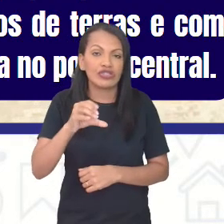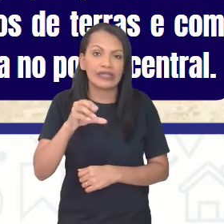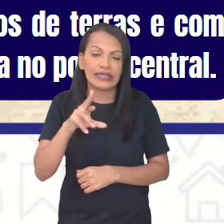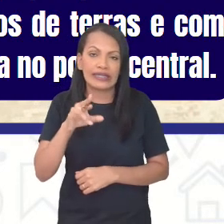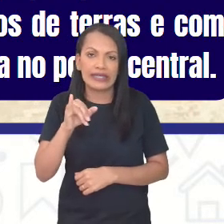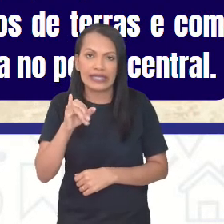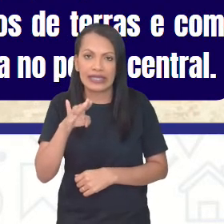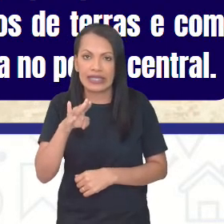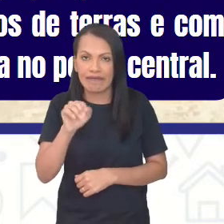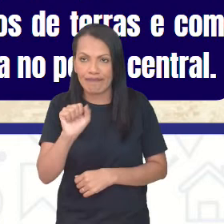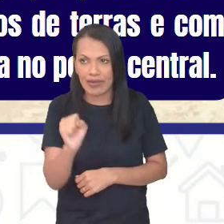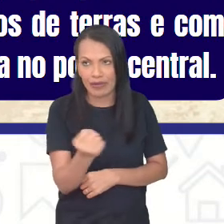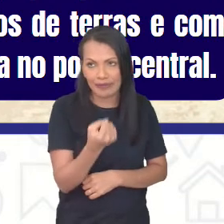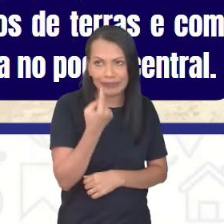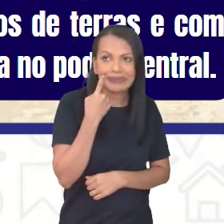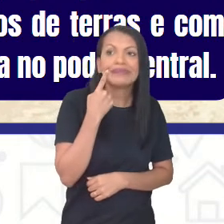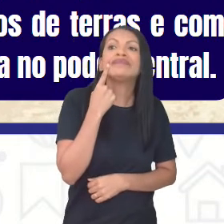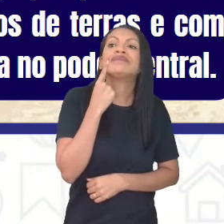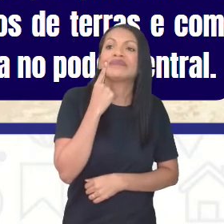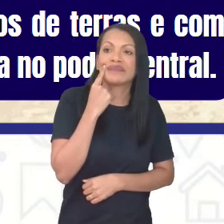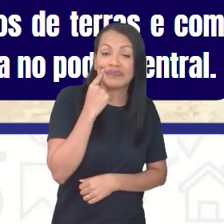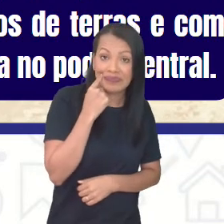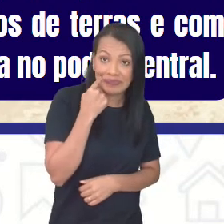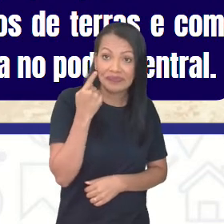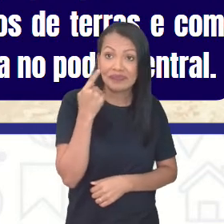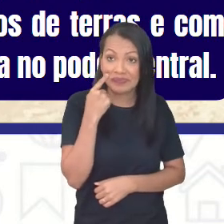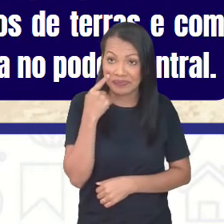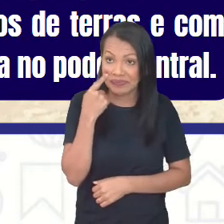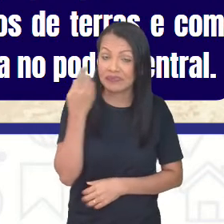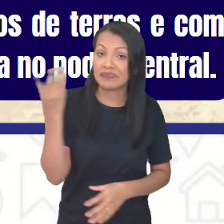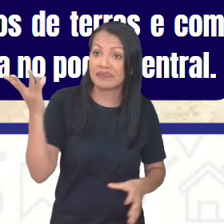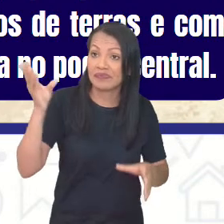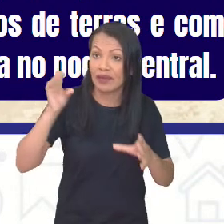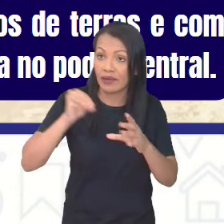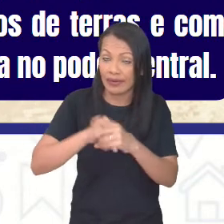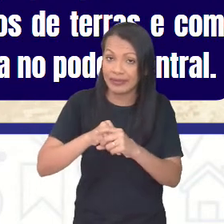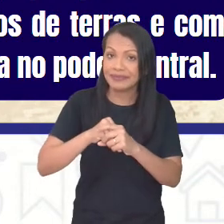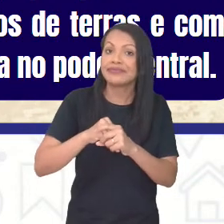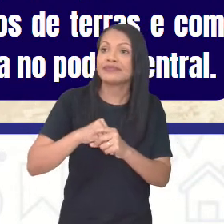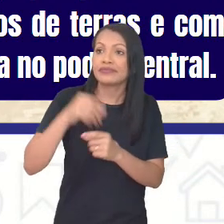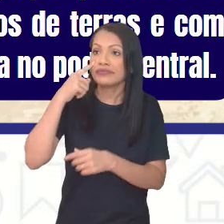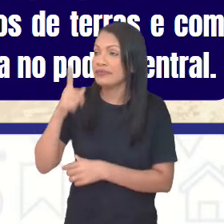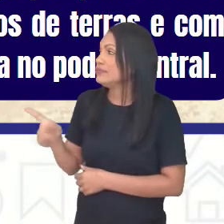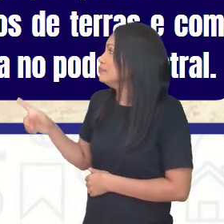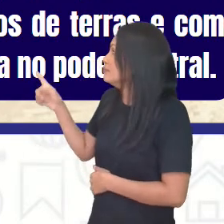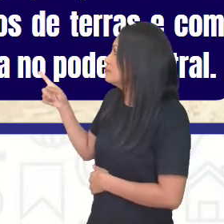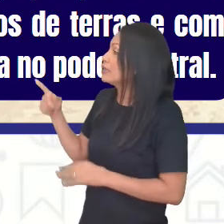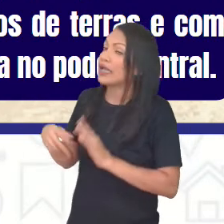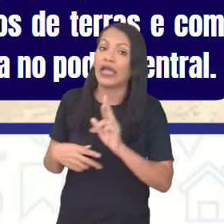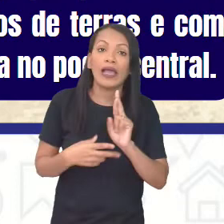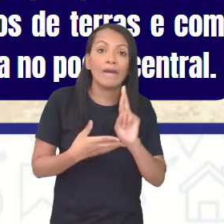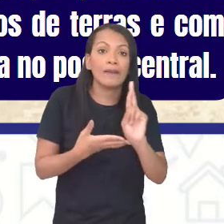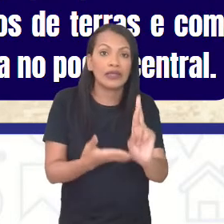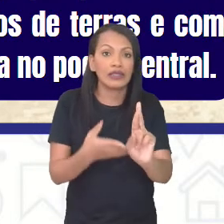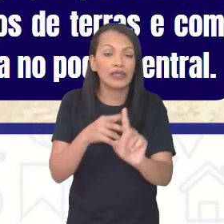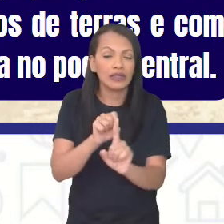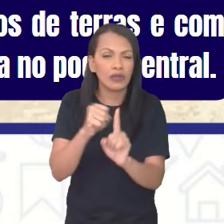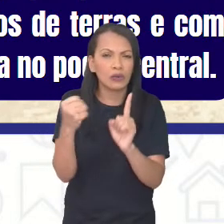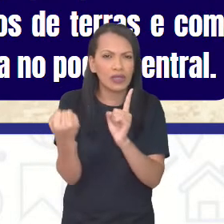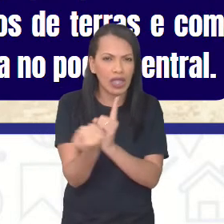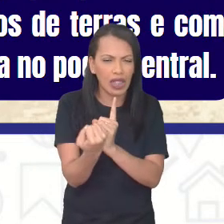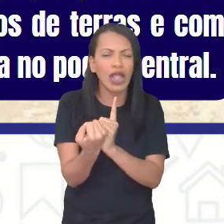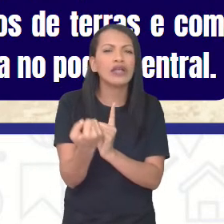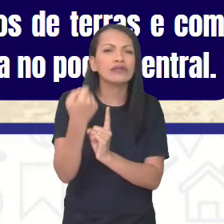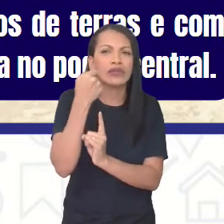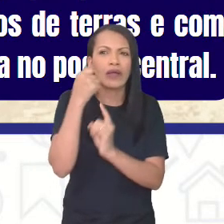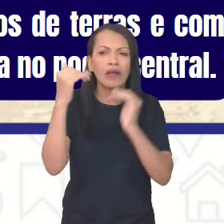dentre os sacerdotes, não, dentre os representantes, né, da sociedade, né, que